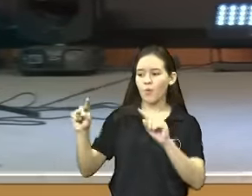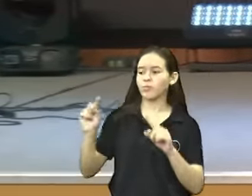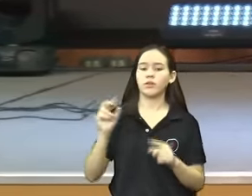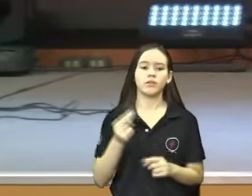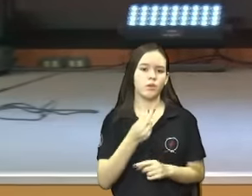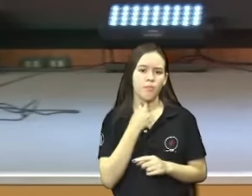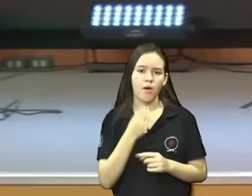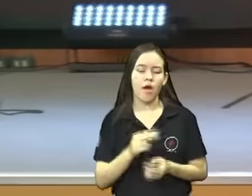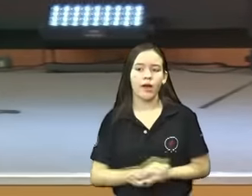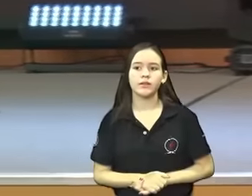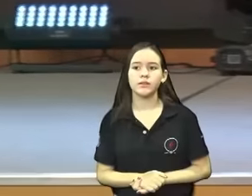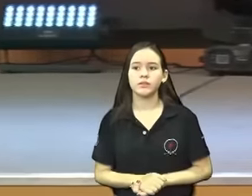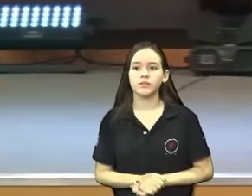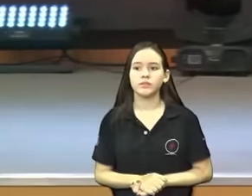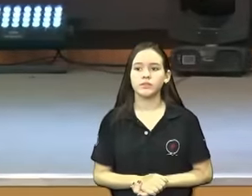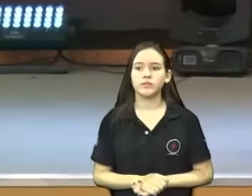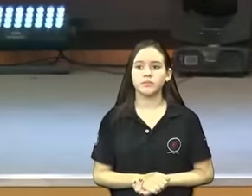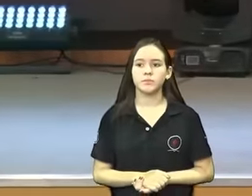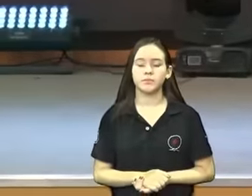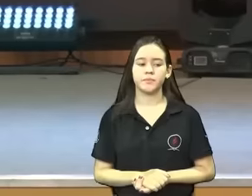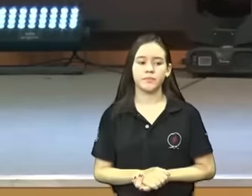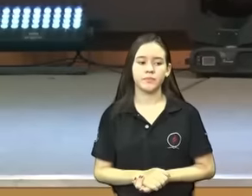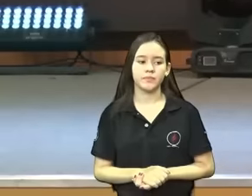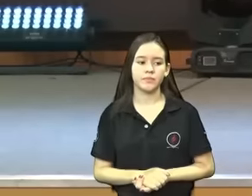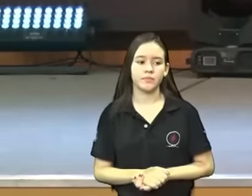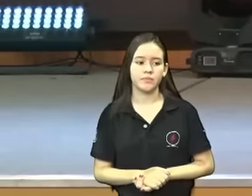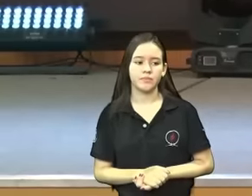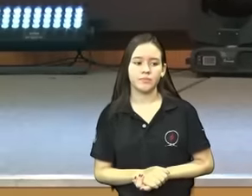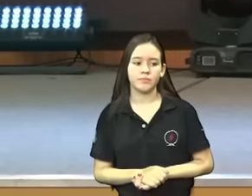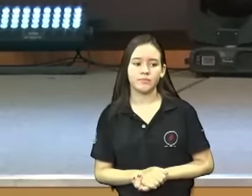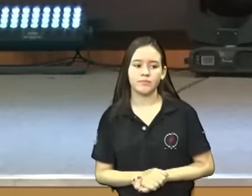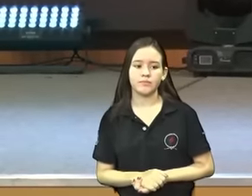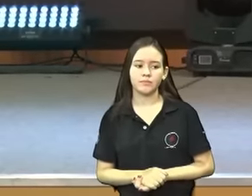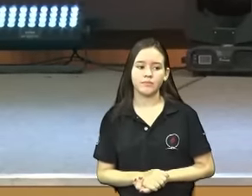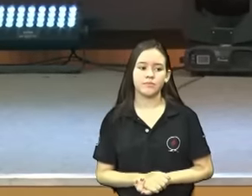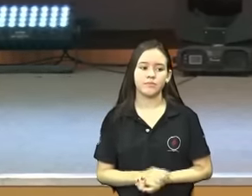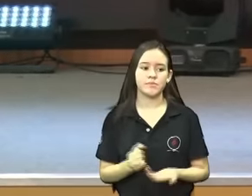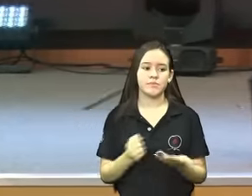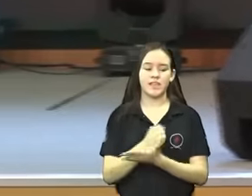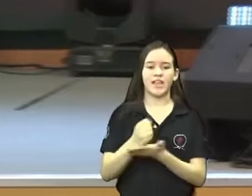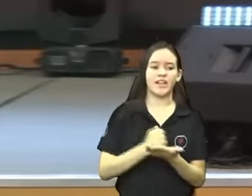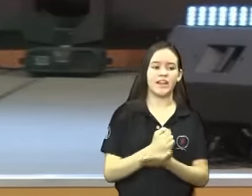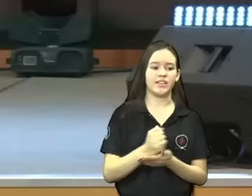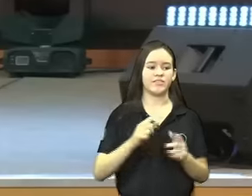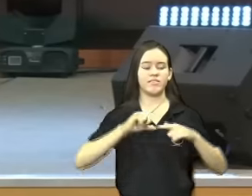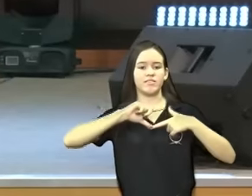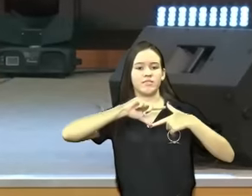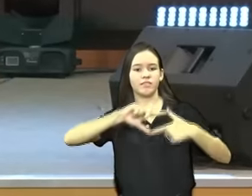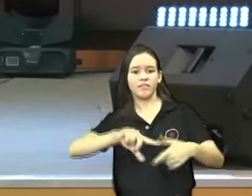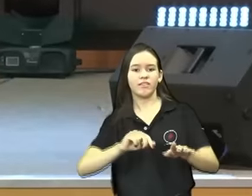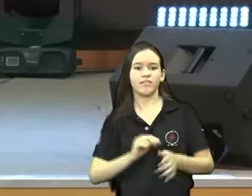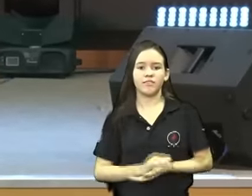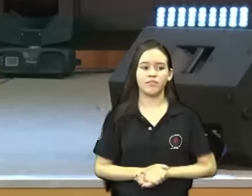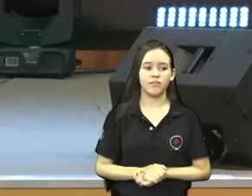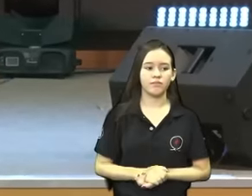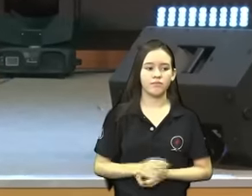e aí tio rotula logo fundamentales retrógrado um